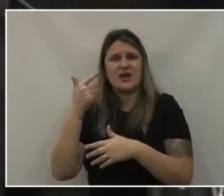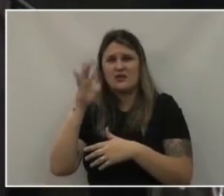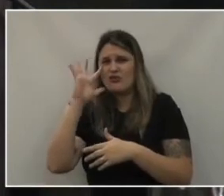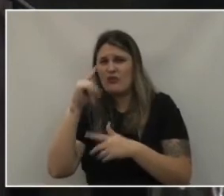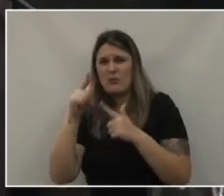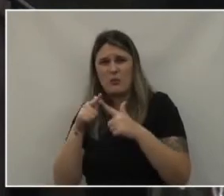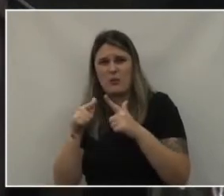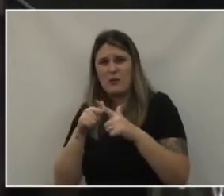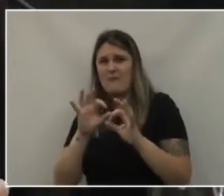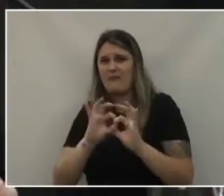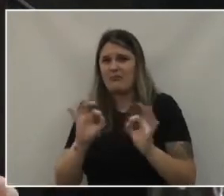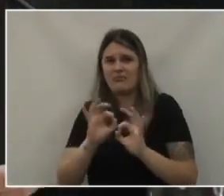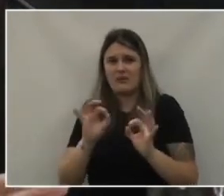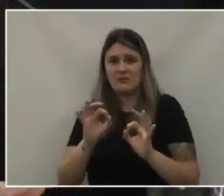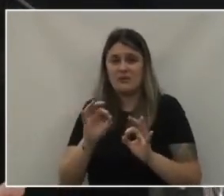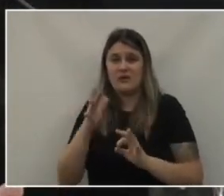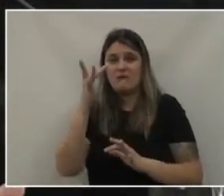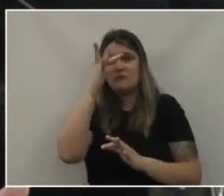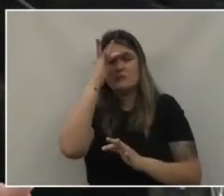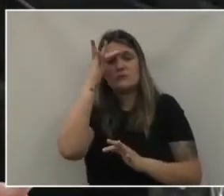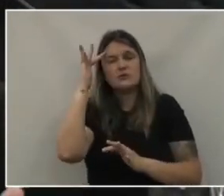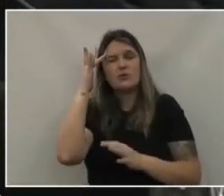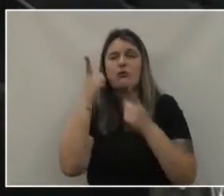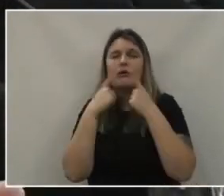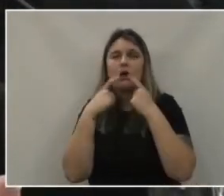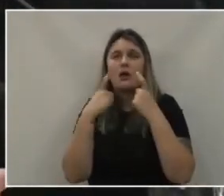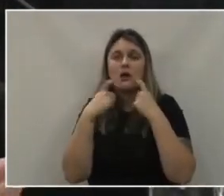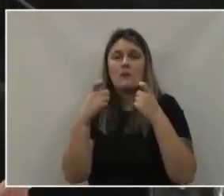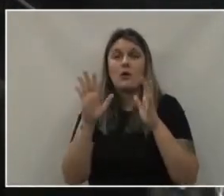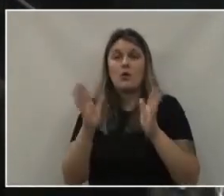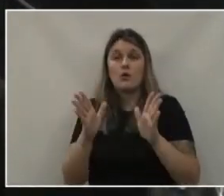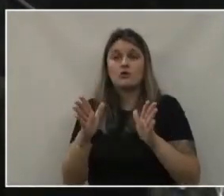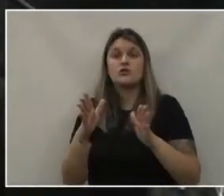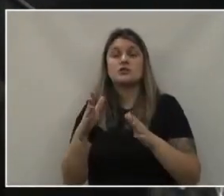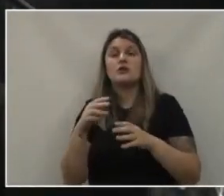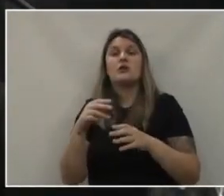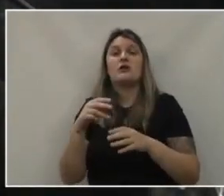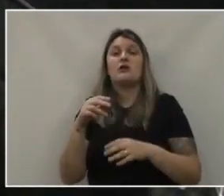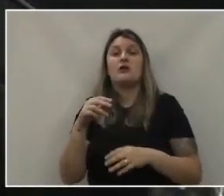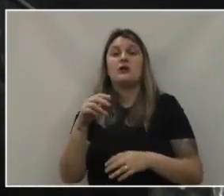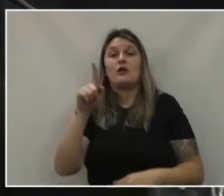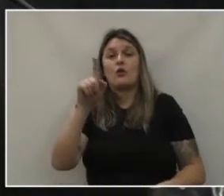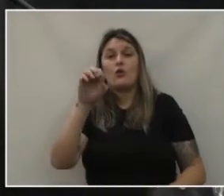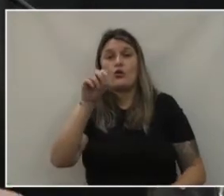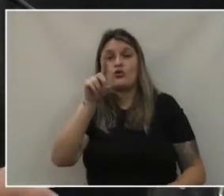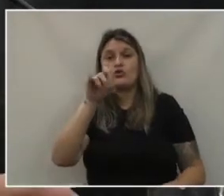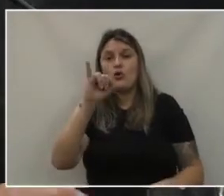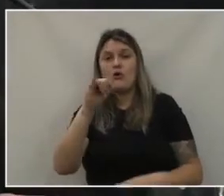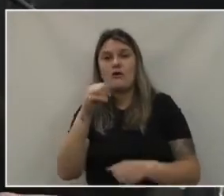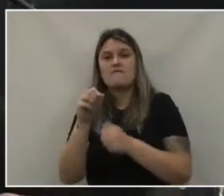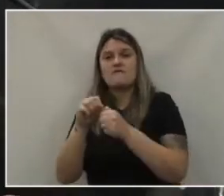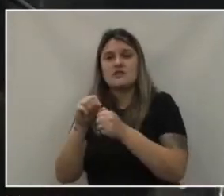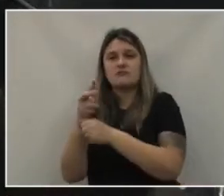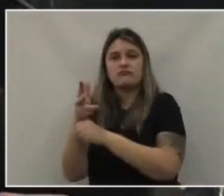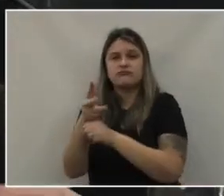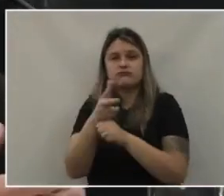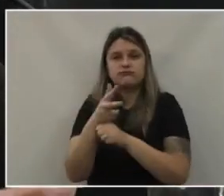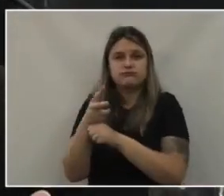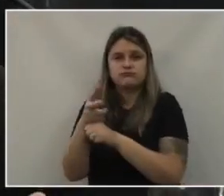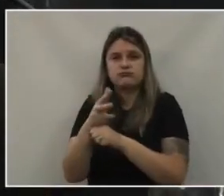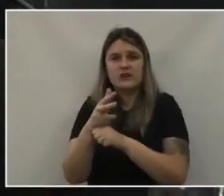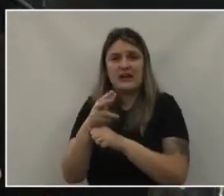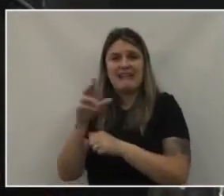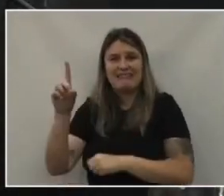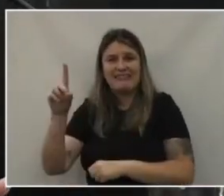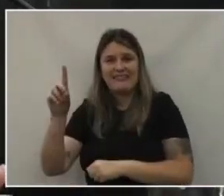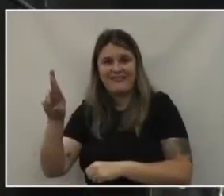tomada. Então, o pessoal, eu acho que até hoje o Godoy fez um vídeo ali, não tem respaldo ali do DR, não